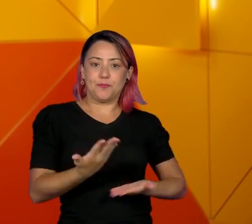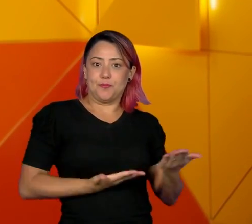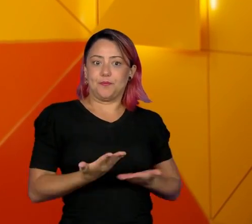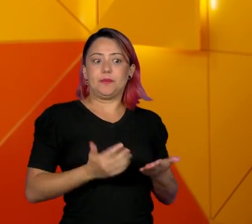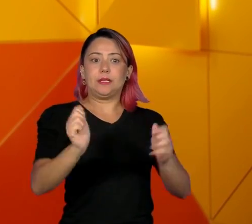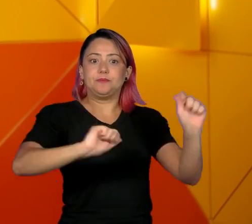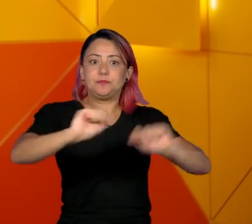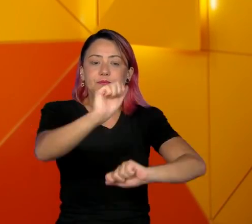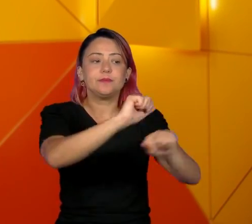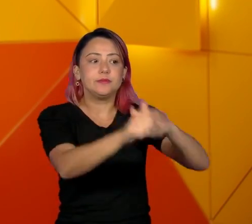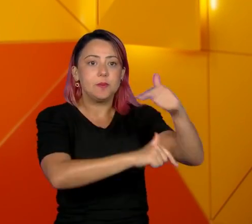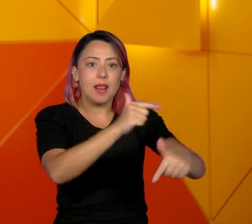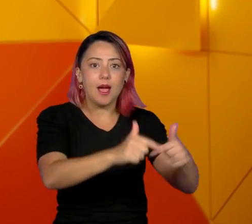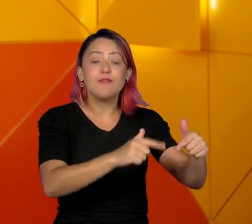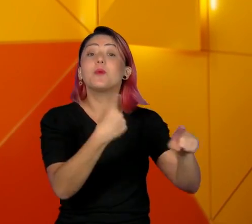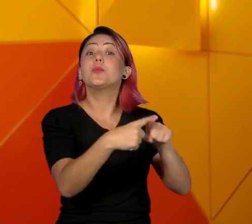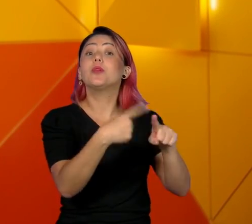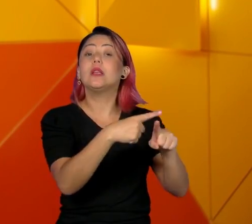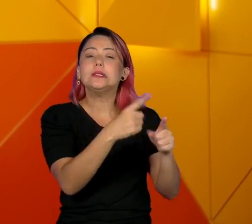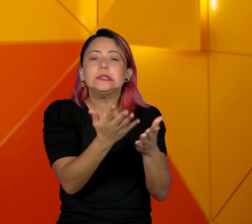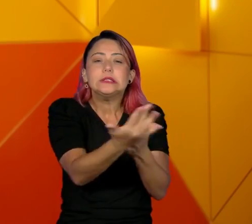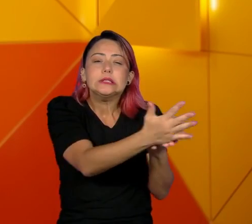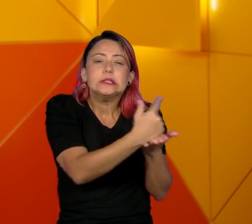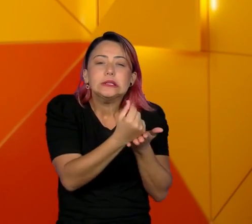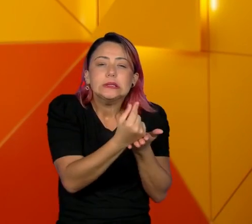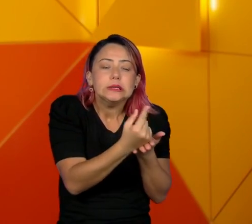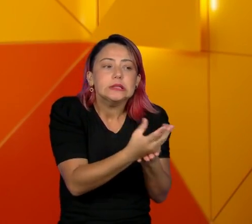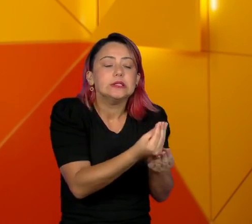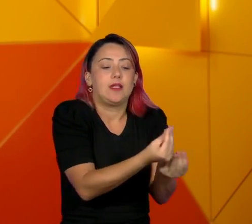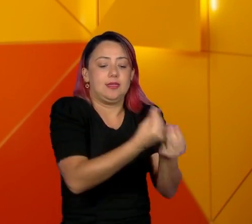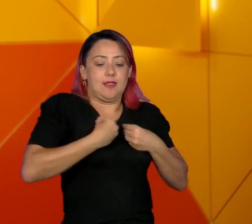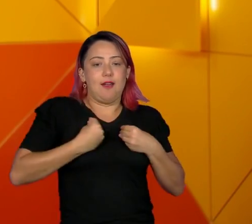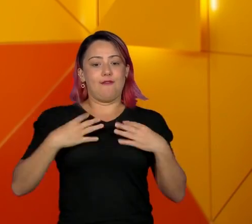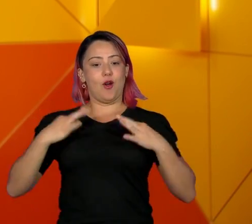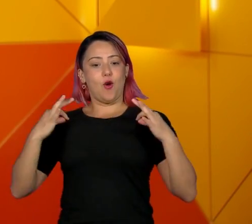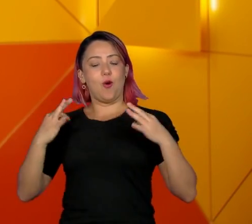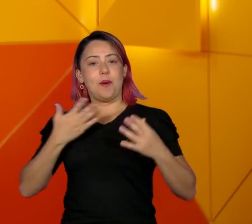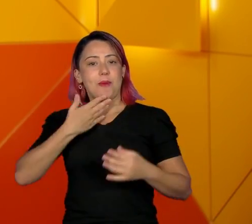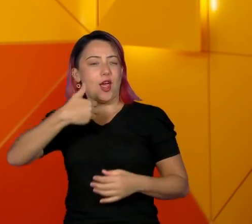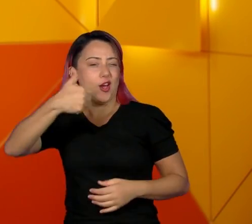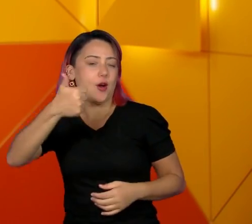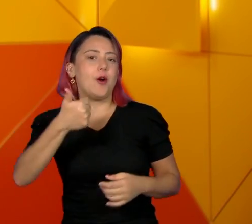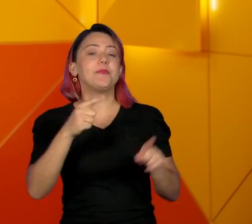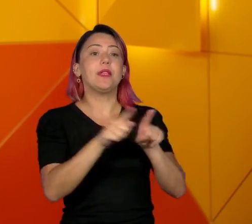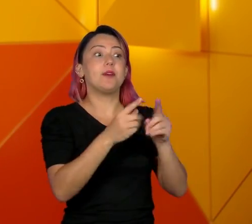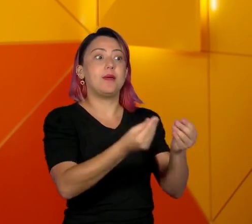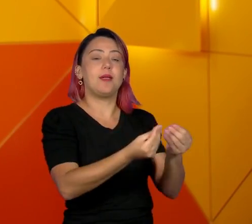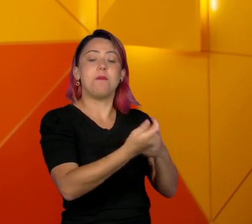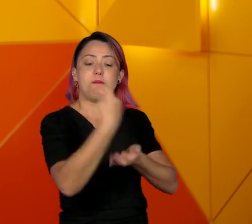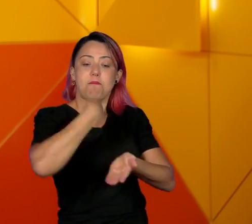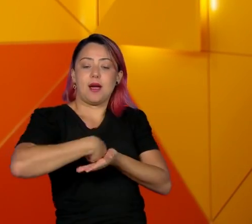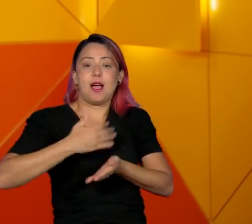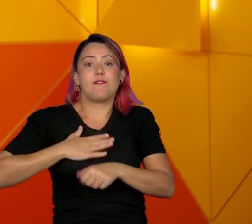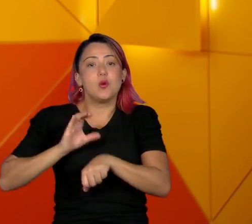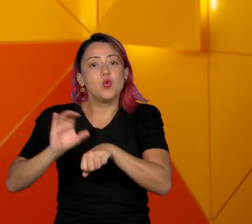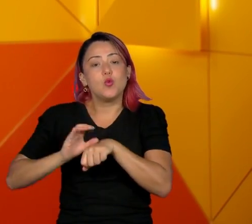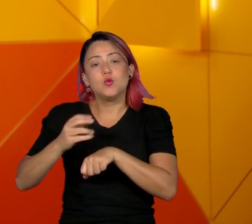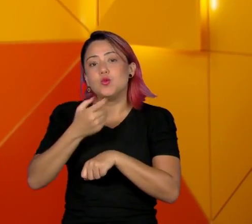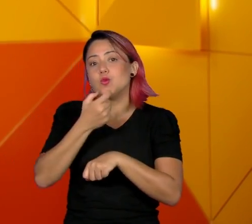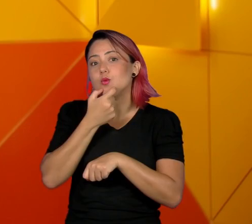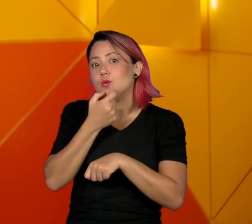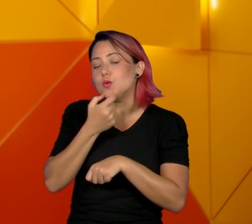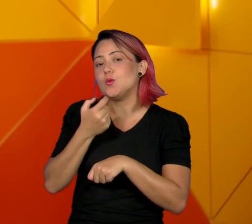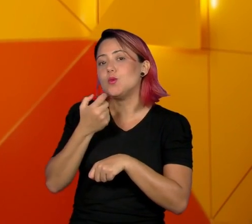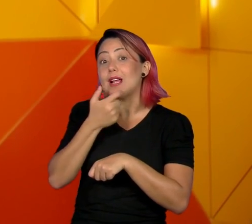para que eu pudesse fazer um curso de inglês, para que eu pudesse me vestir melhor quando eu comecei a procurar emprego. E então